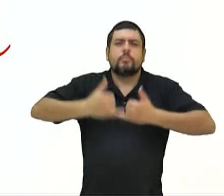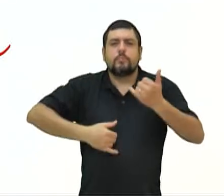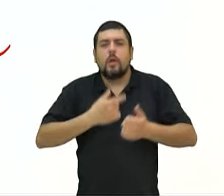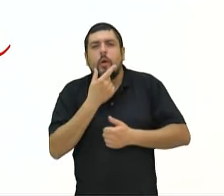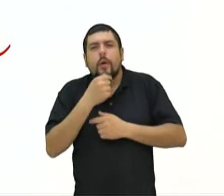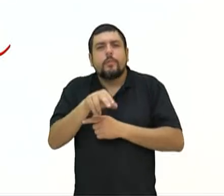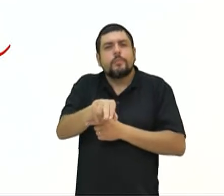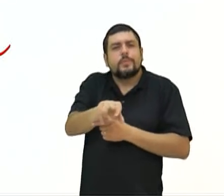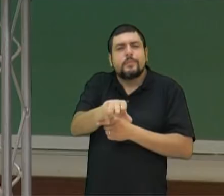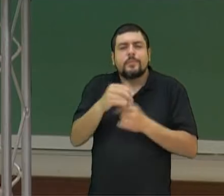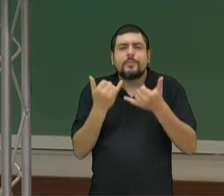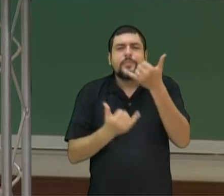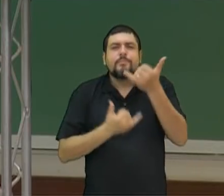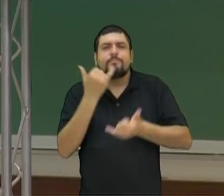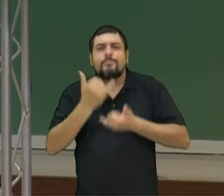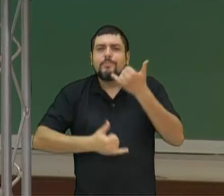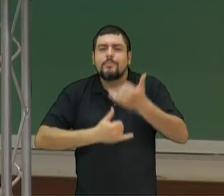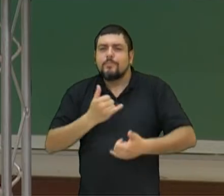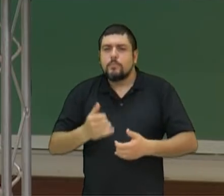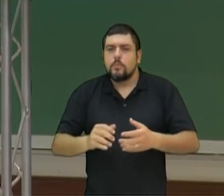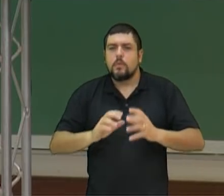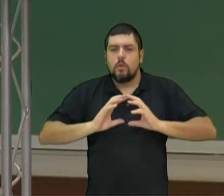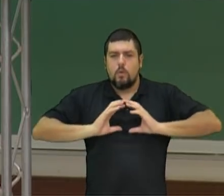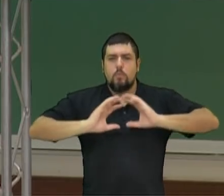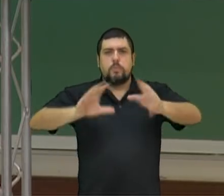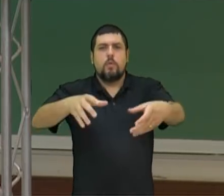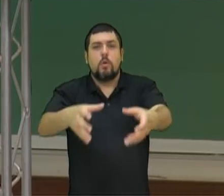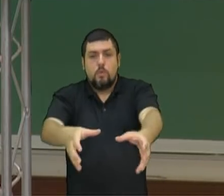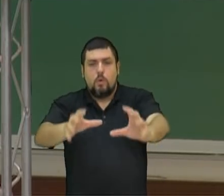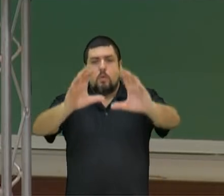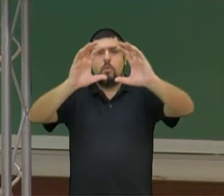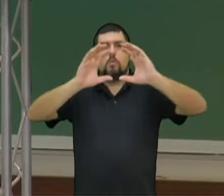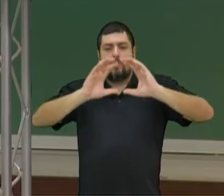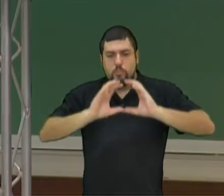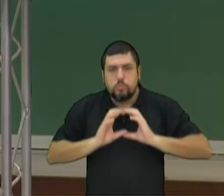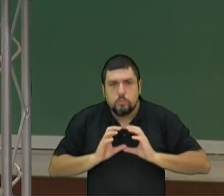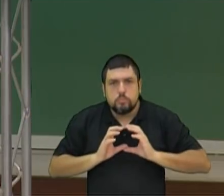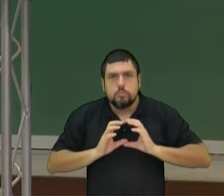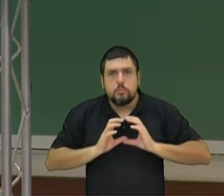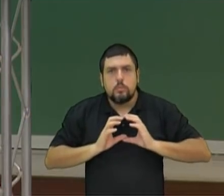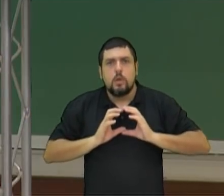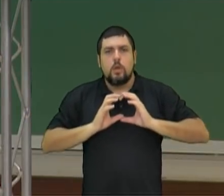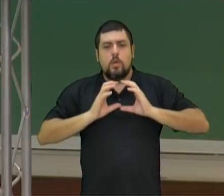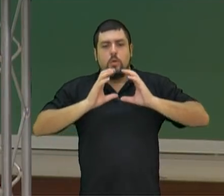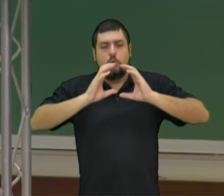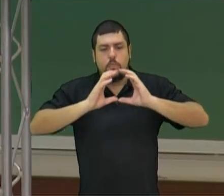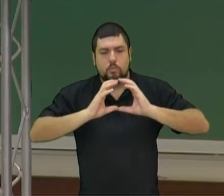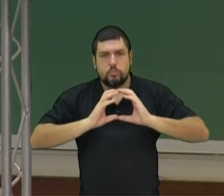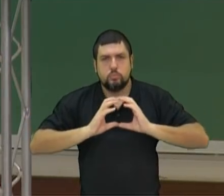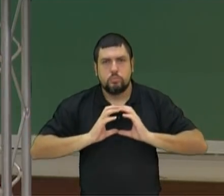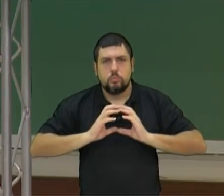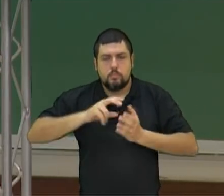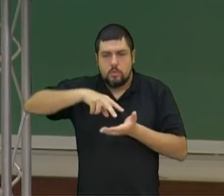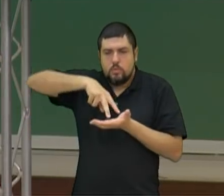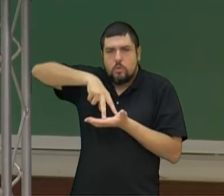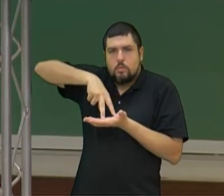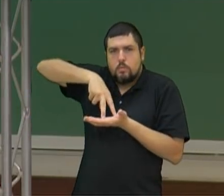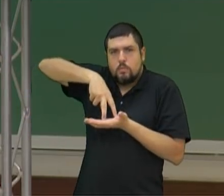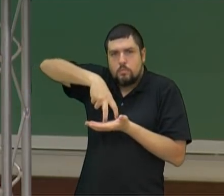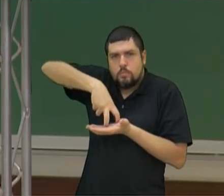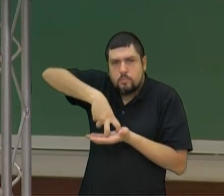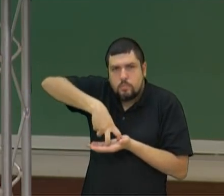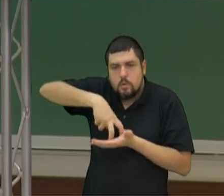irmãozinho mais novo. Jogou uma bola para você. Você agacha e estica a mão, por exemplo, para pegar essa